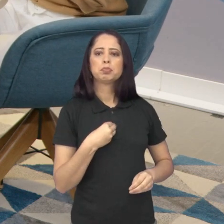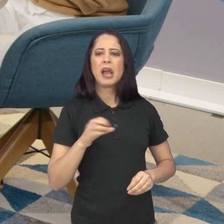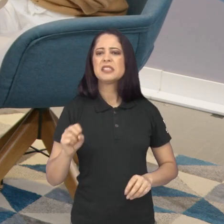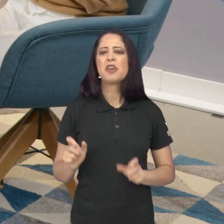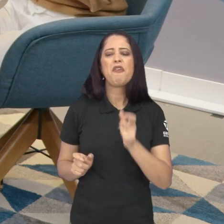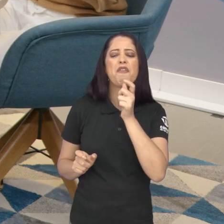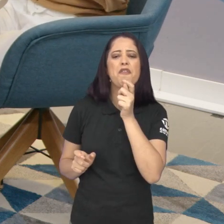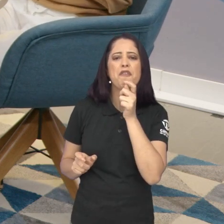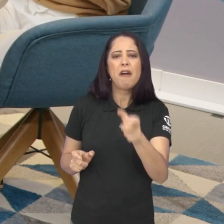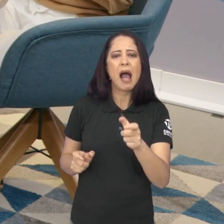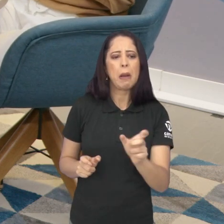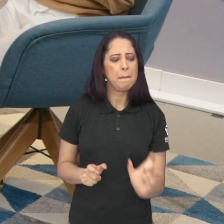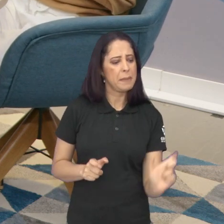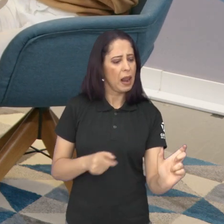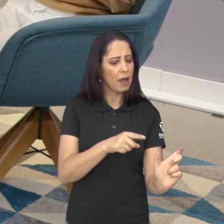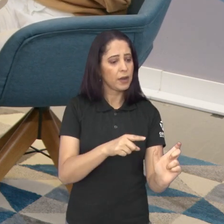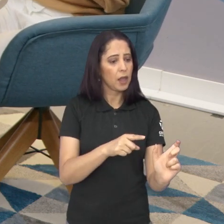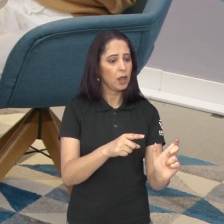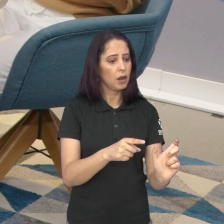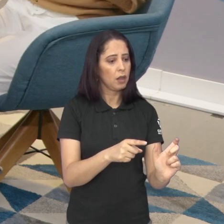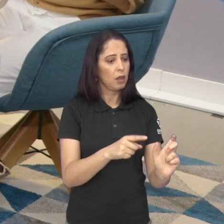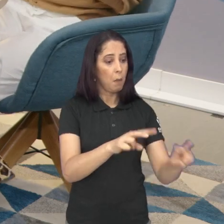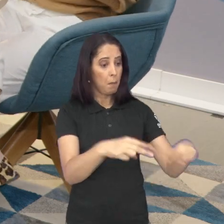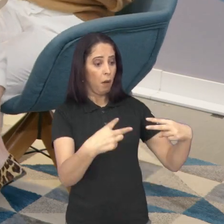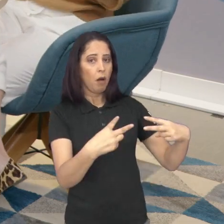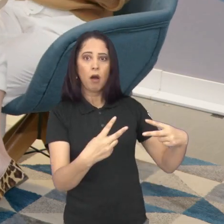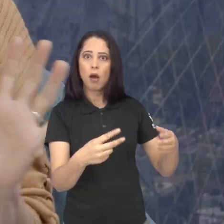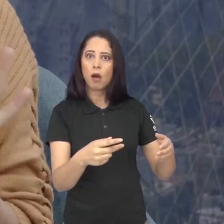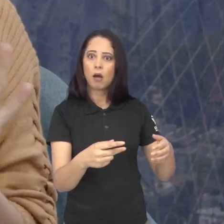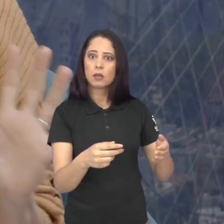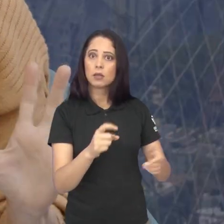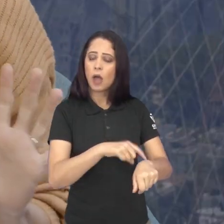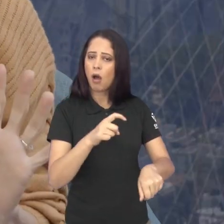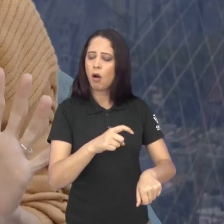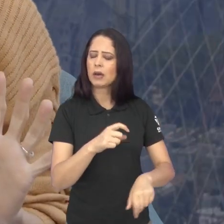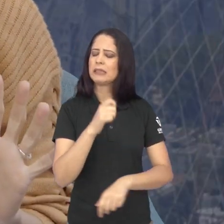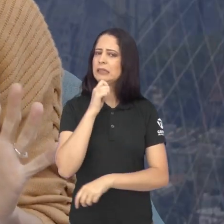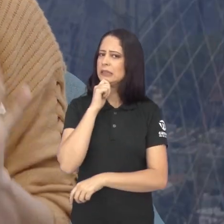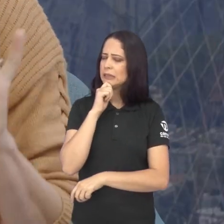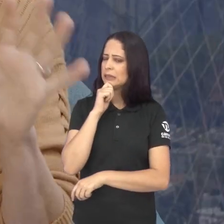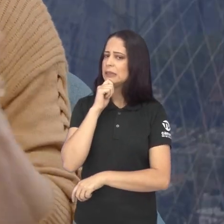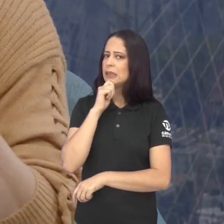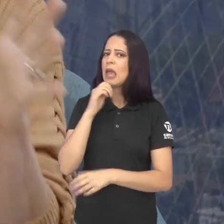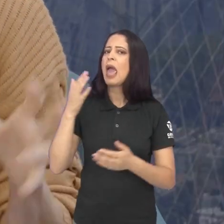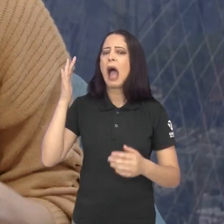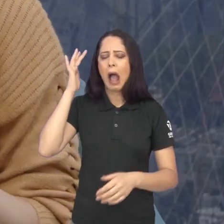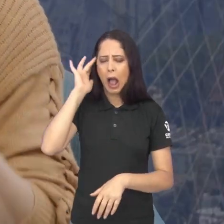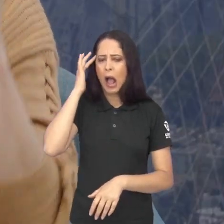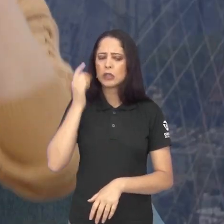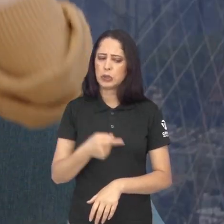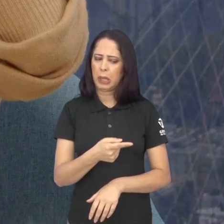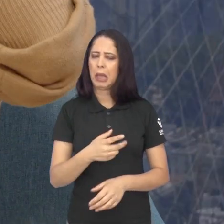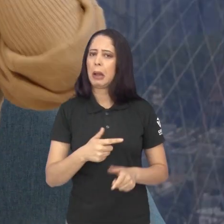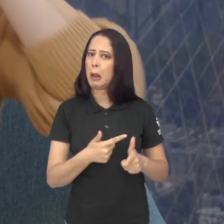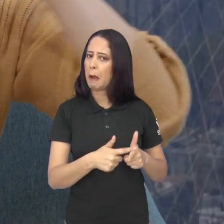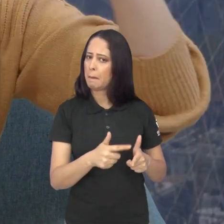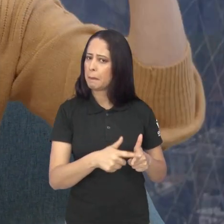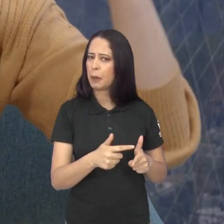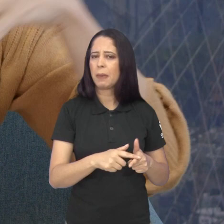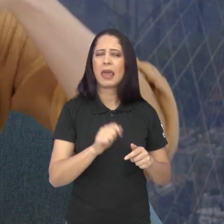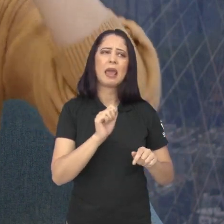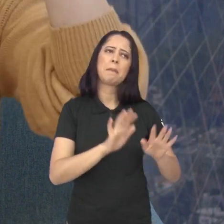veio correndo. Então, calma aí, não é Surdo nada. não Exatamente. Então, assim, é. acho que não é alguma questão auditiva, mas sei lá, né,